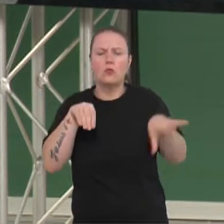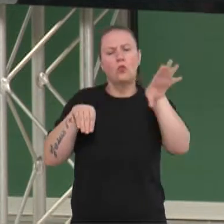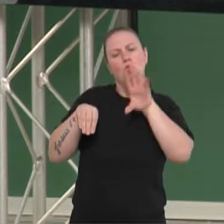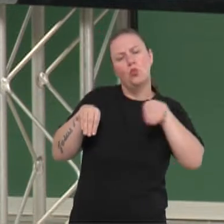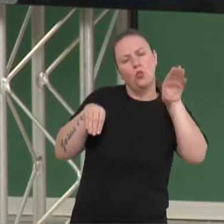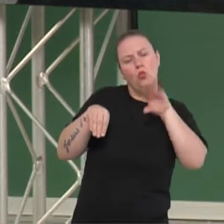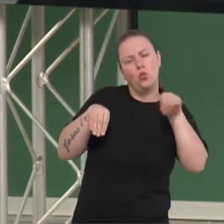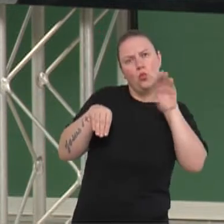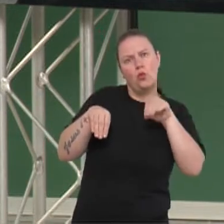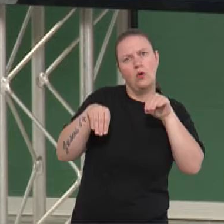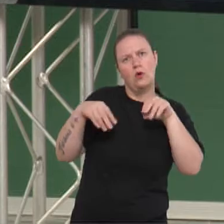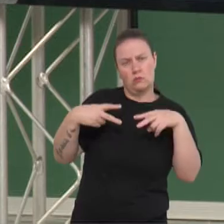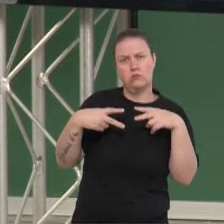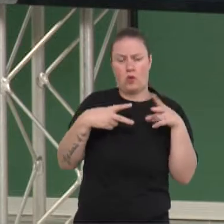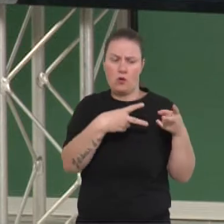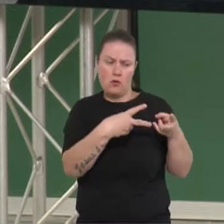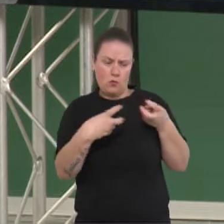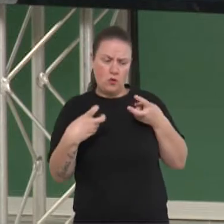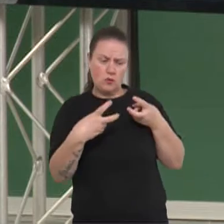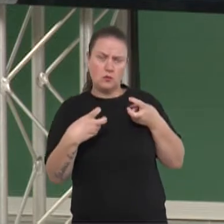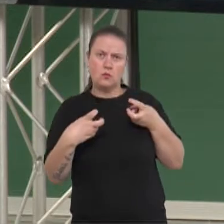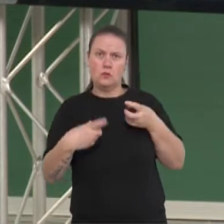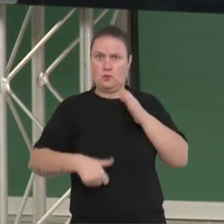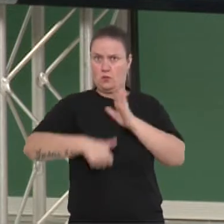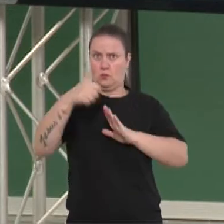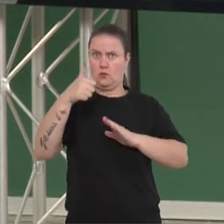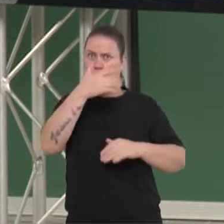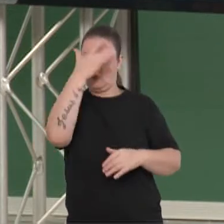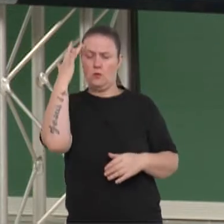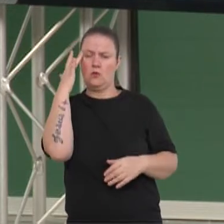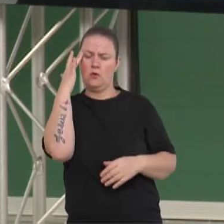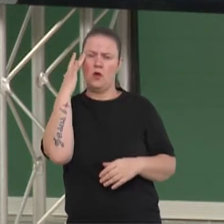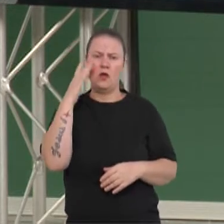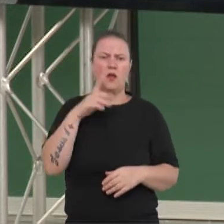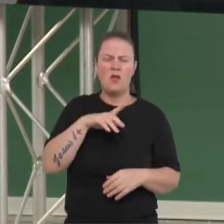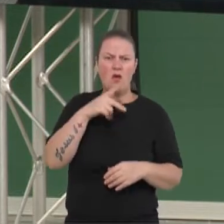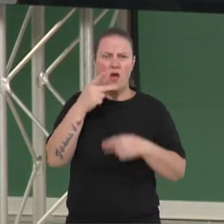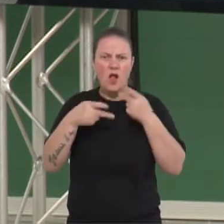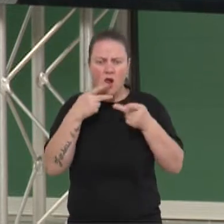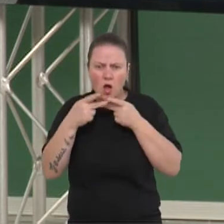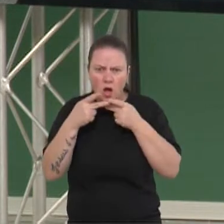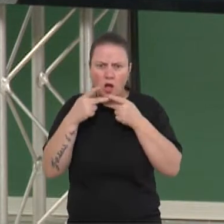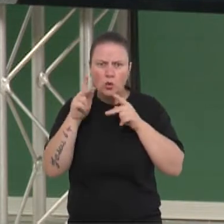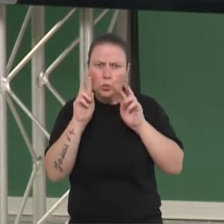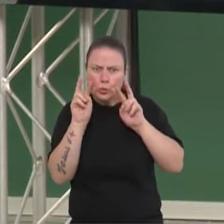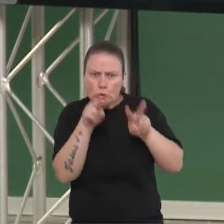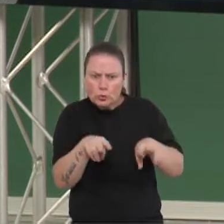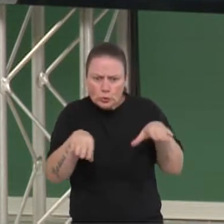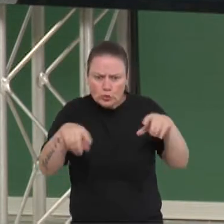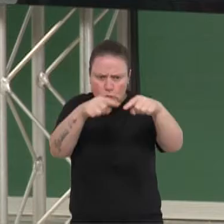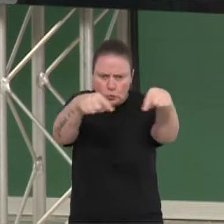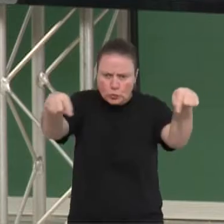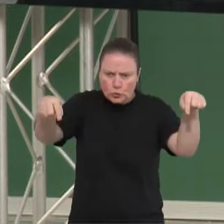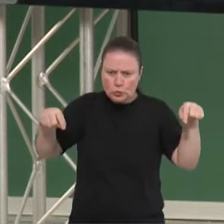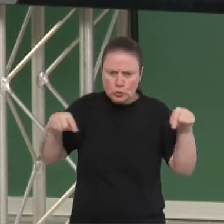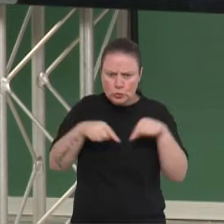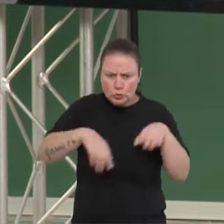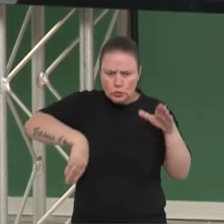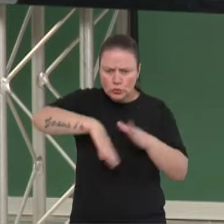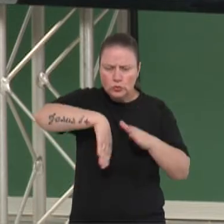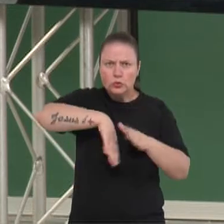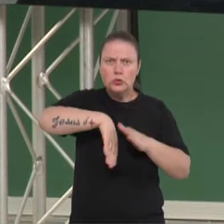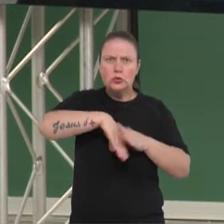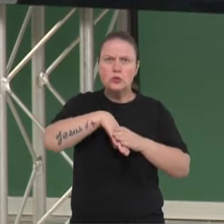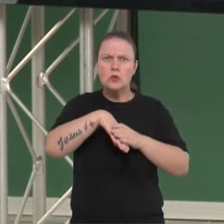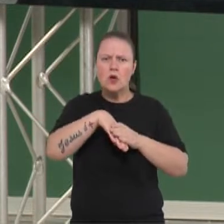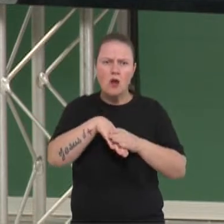que nós podemos perceber. Primeiro, o narrador. O narrador do texto narrativo, ele aparece ali como